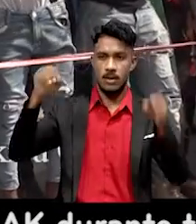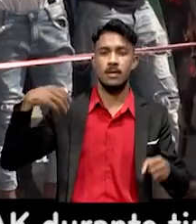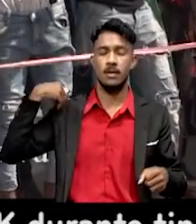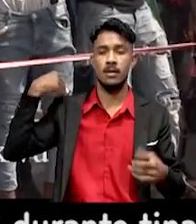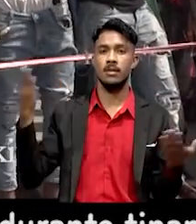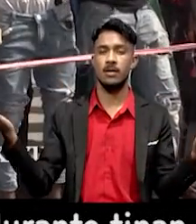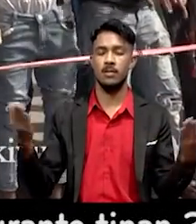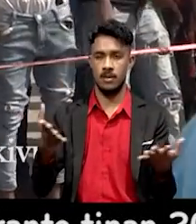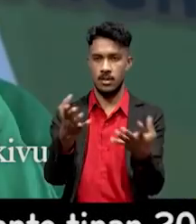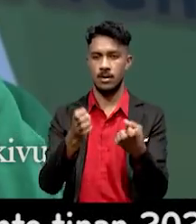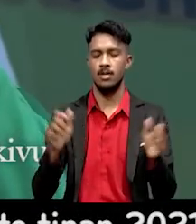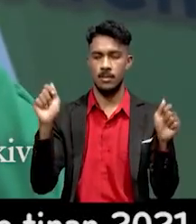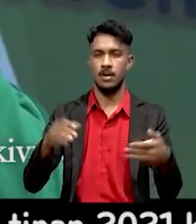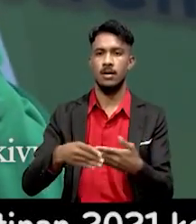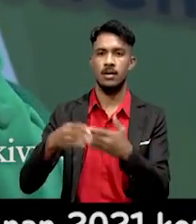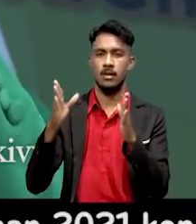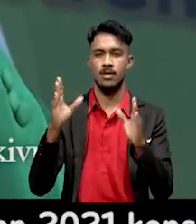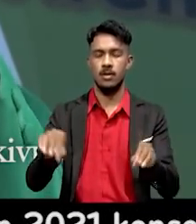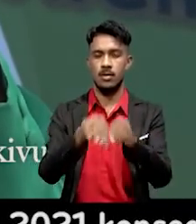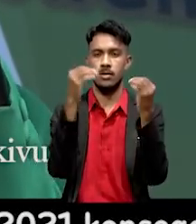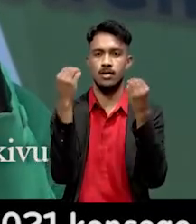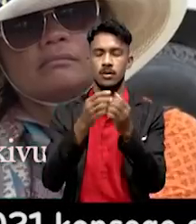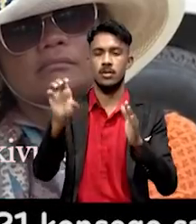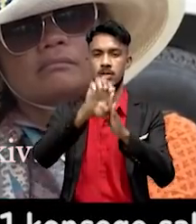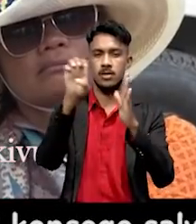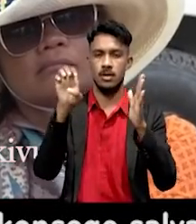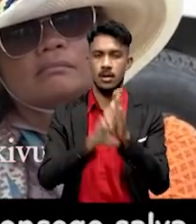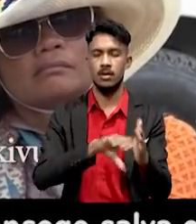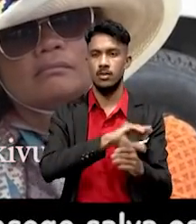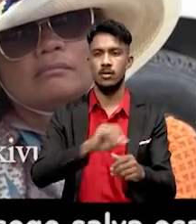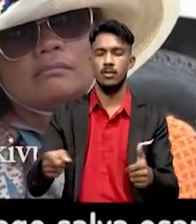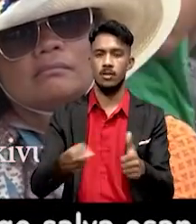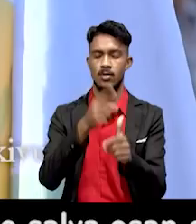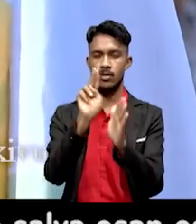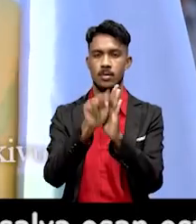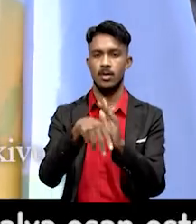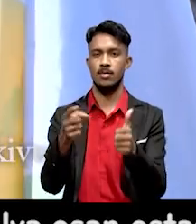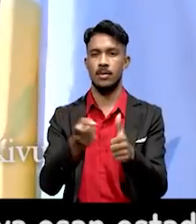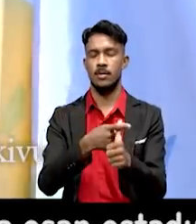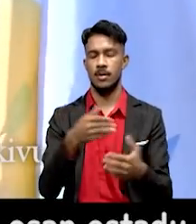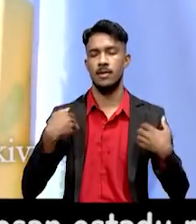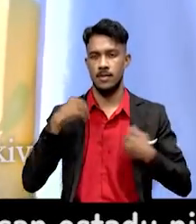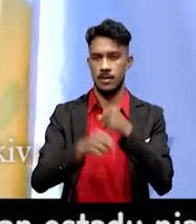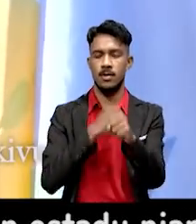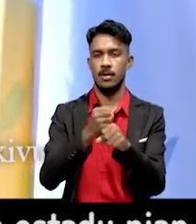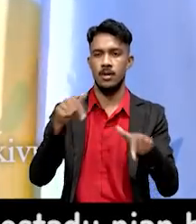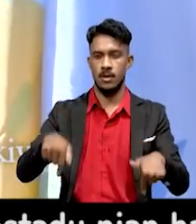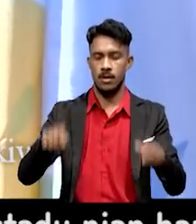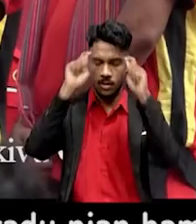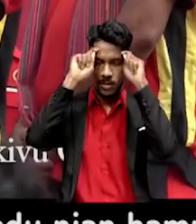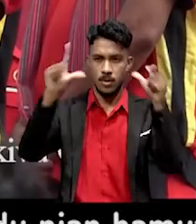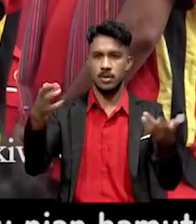karak, hodi lidera órgão soberania estado número primeiro. Ia tinang ne Timor-Leste realiza tang